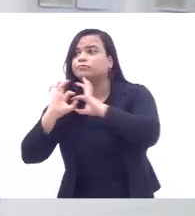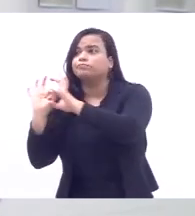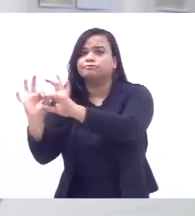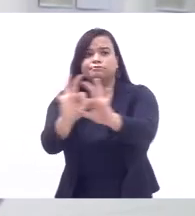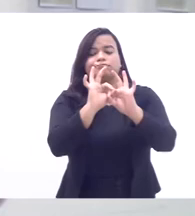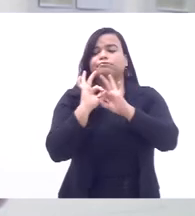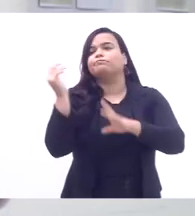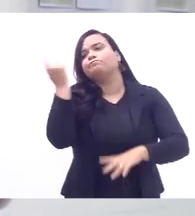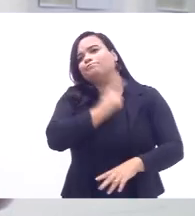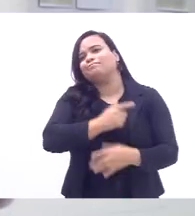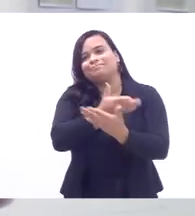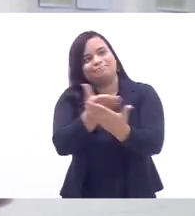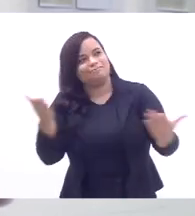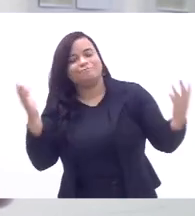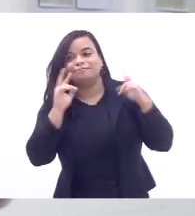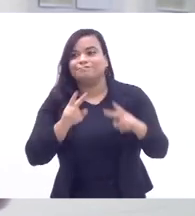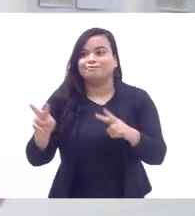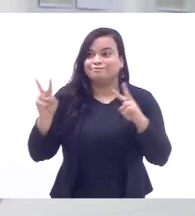união?